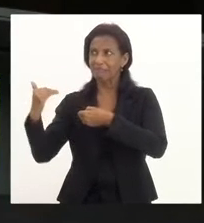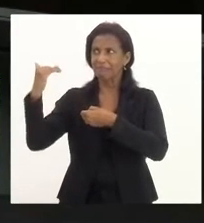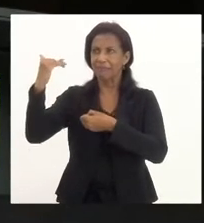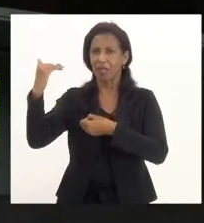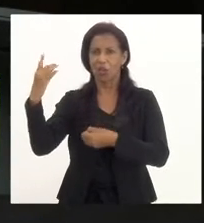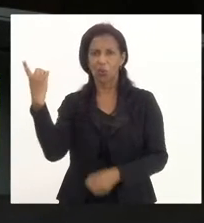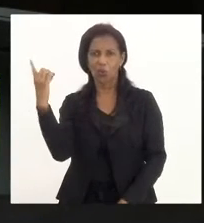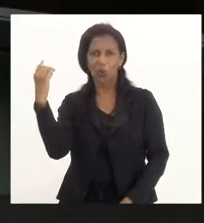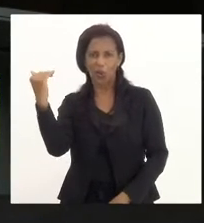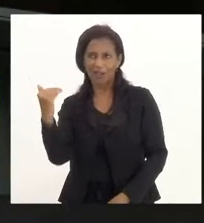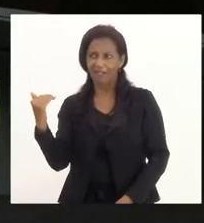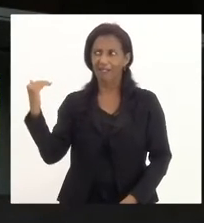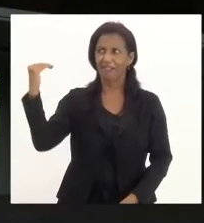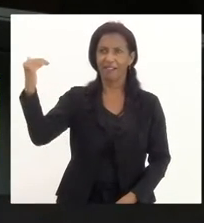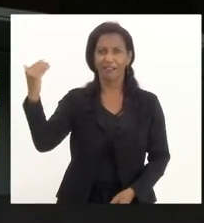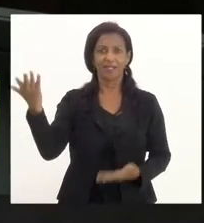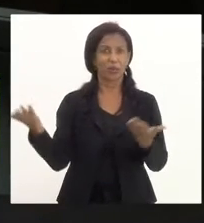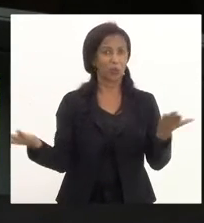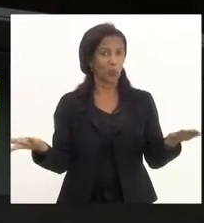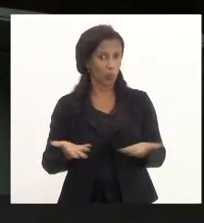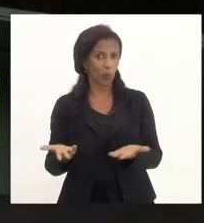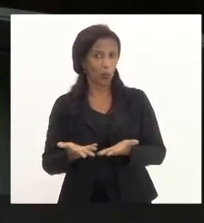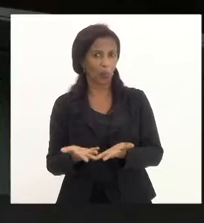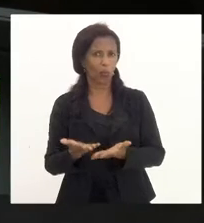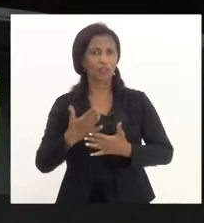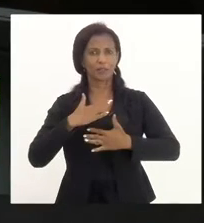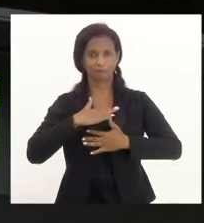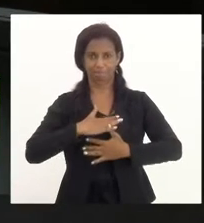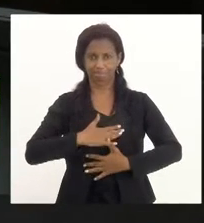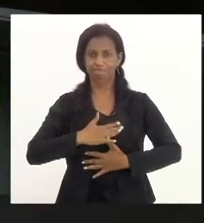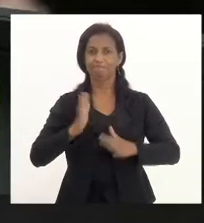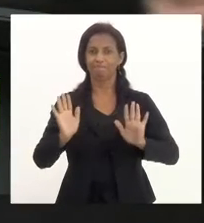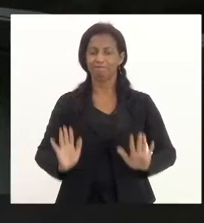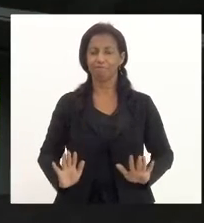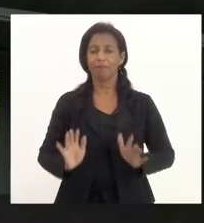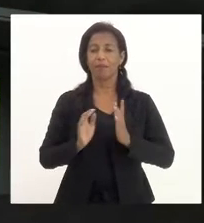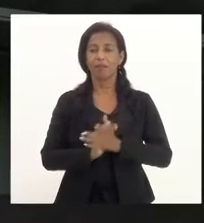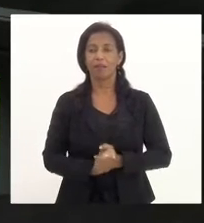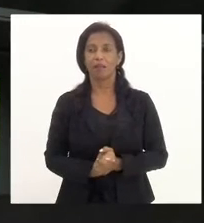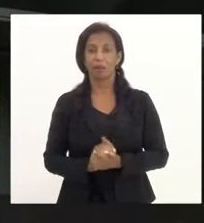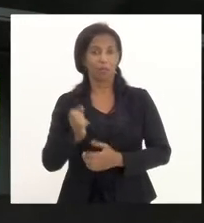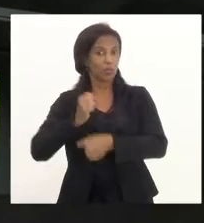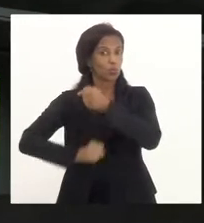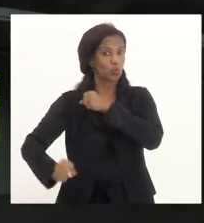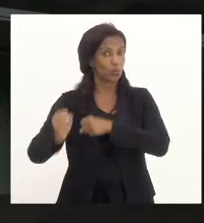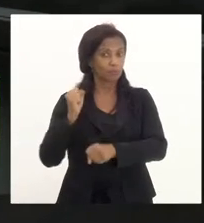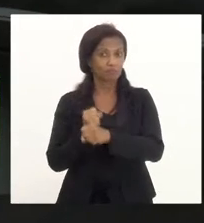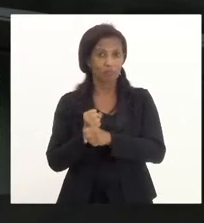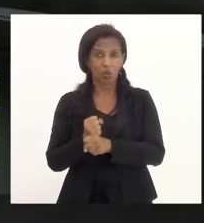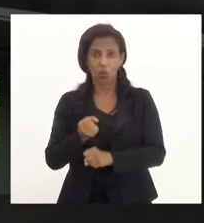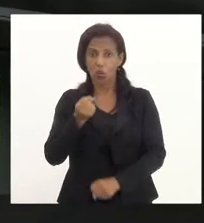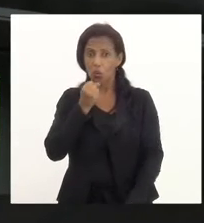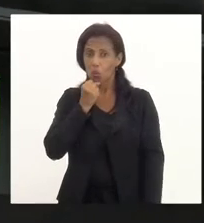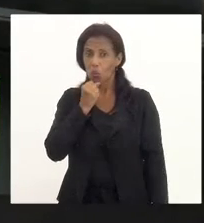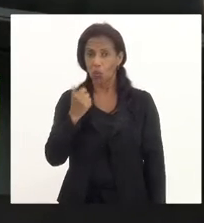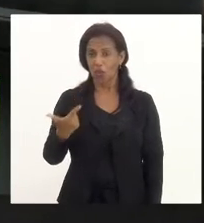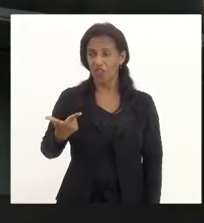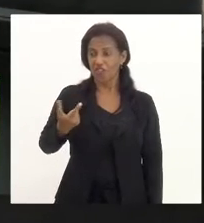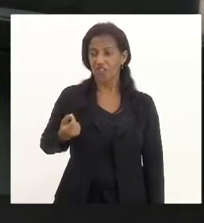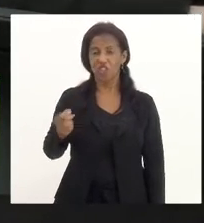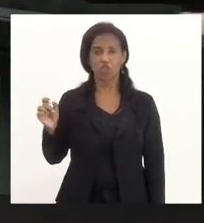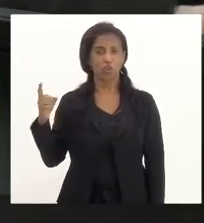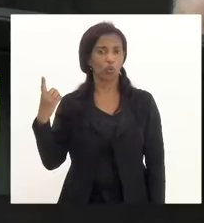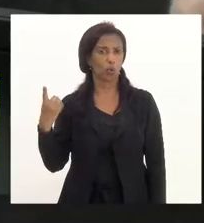o dólar tá lá em cima então a situação Hoje é mais confortável mas o ano passado nós tivemos o preço do barril uma